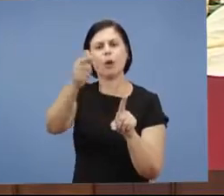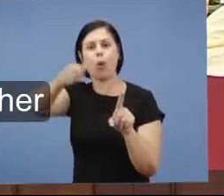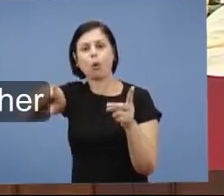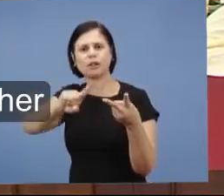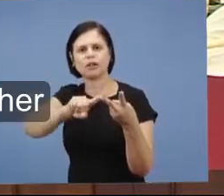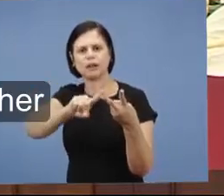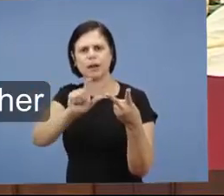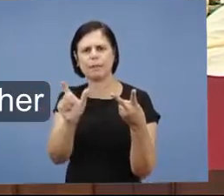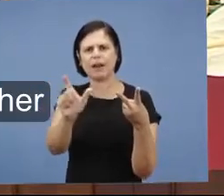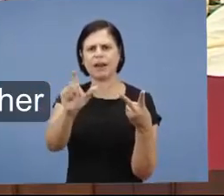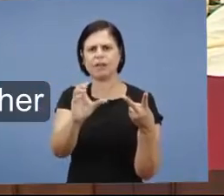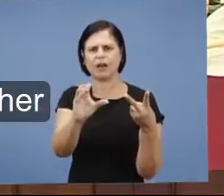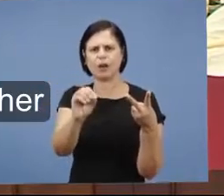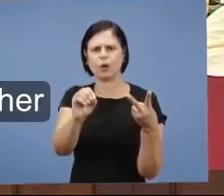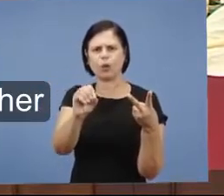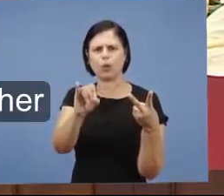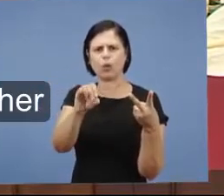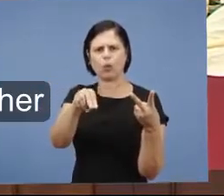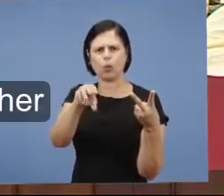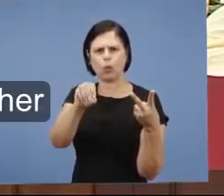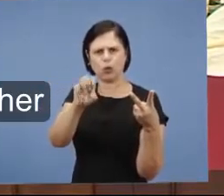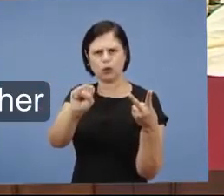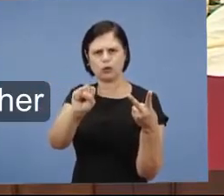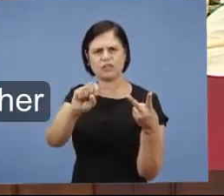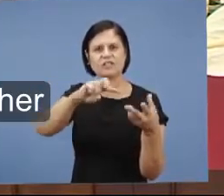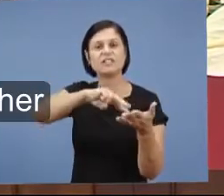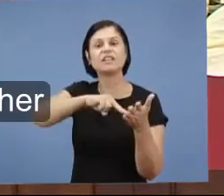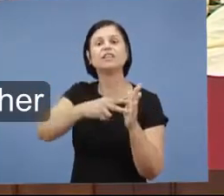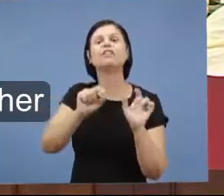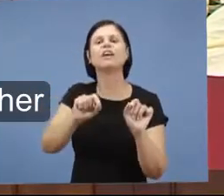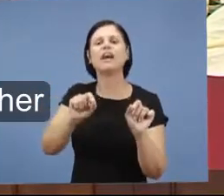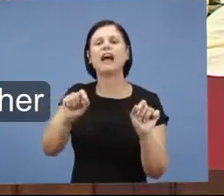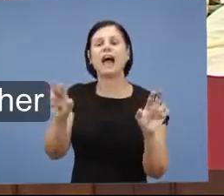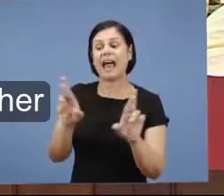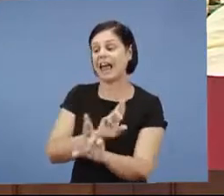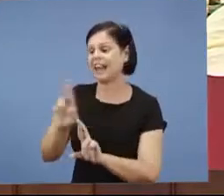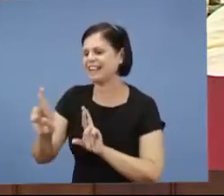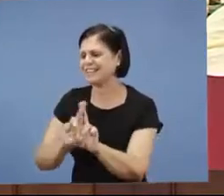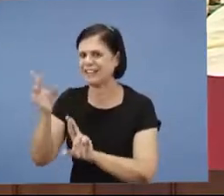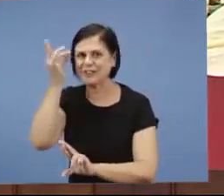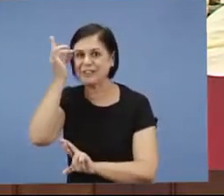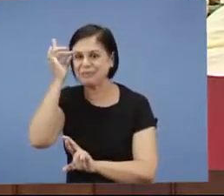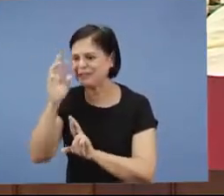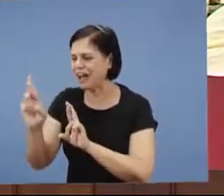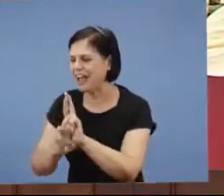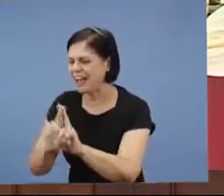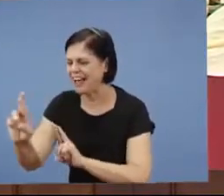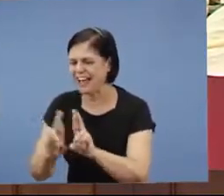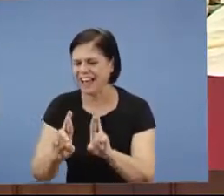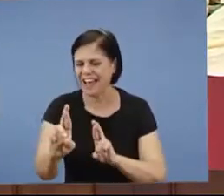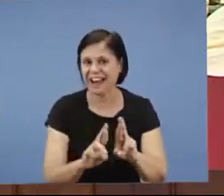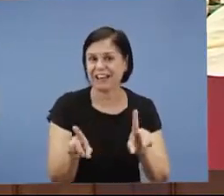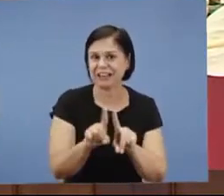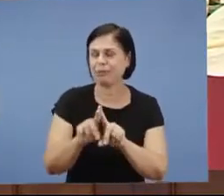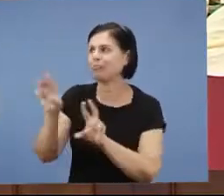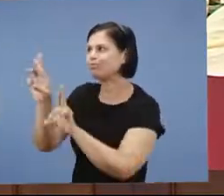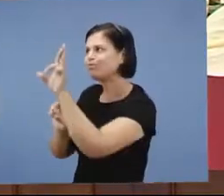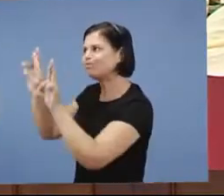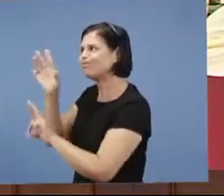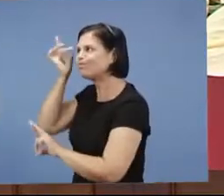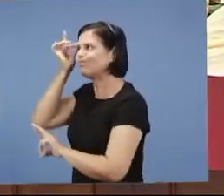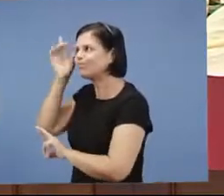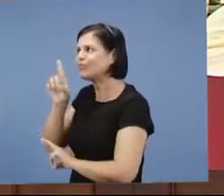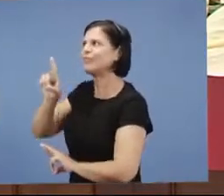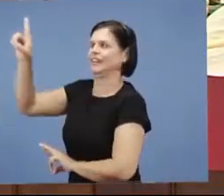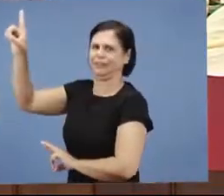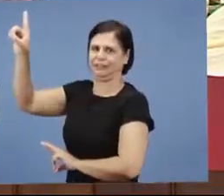koinos. Então é a nossa relação espiritual, uns para com os outros e com o nosso Deus. Existe essa de koinonia,